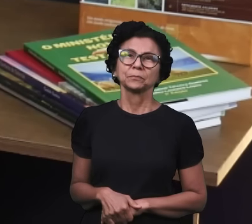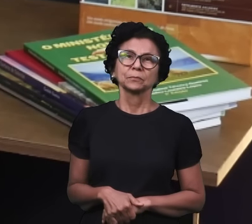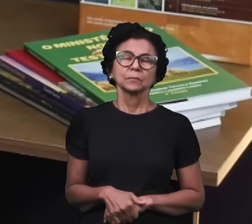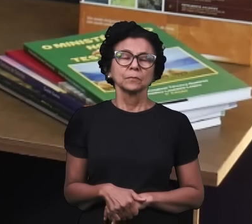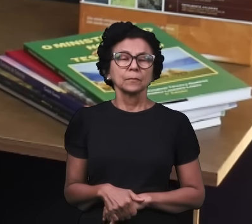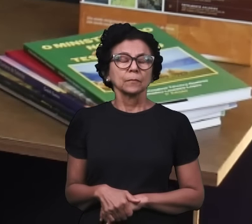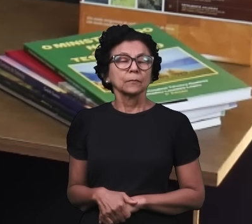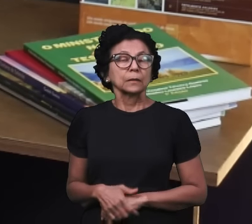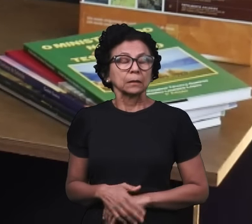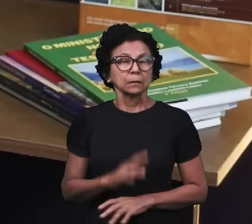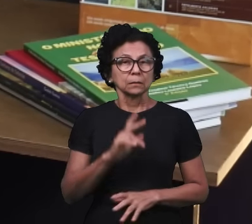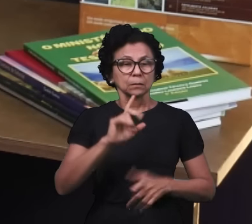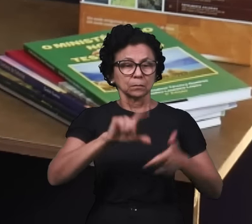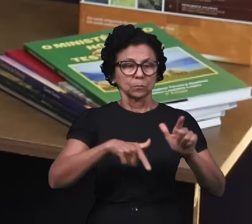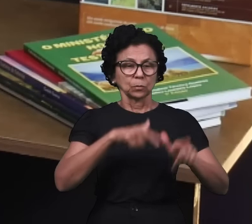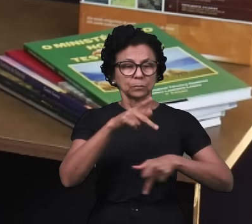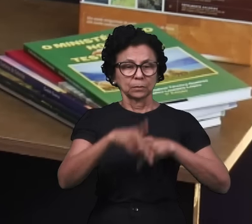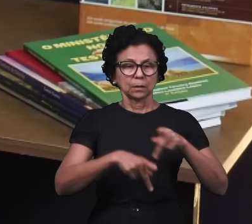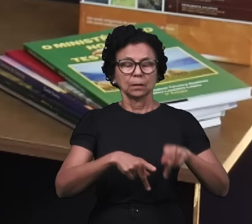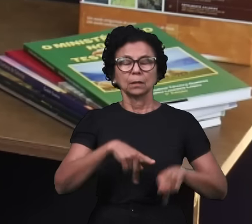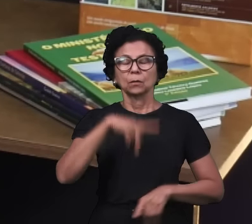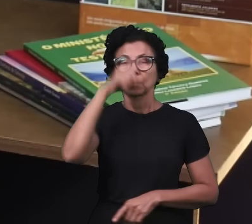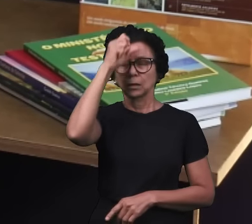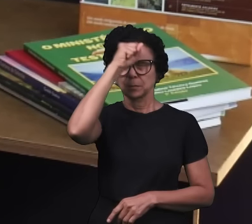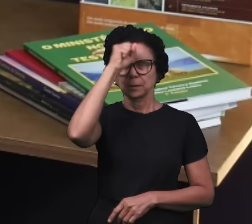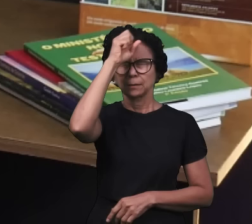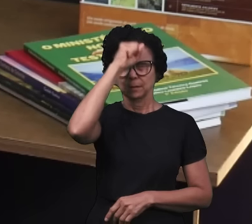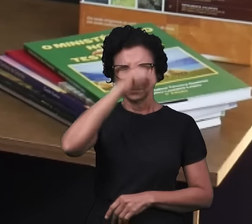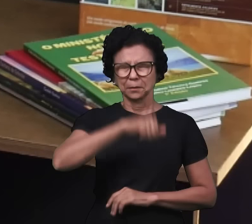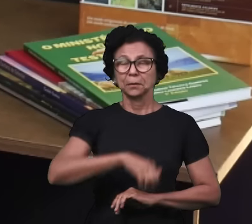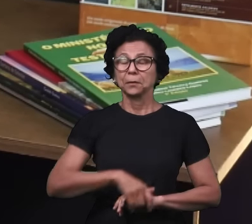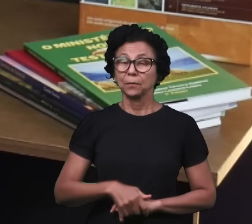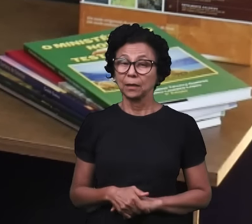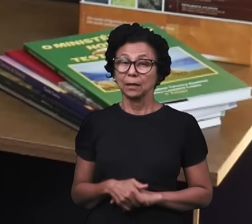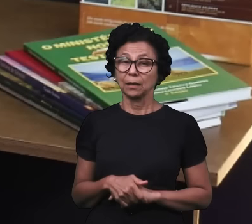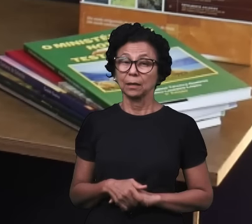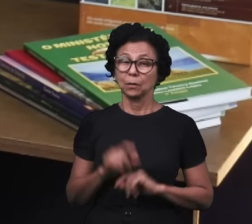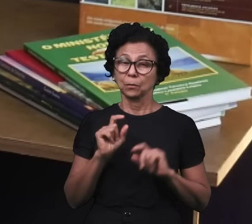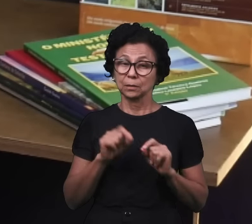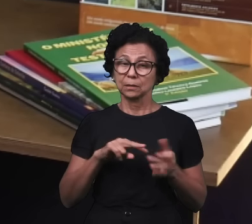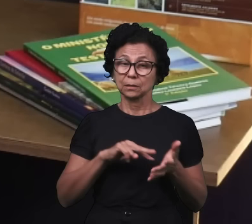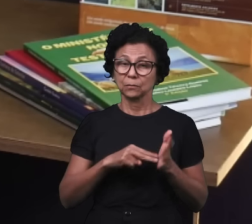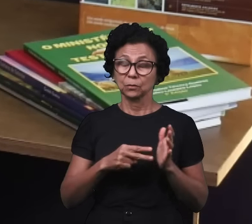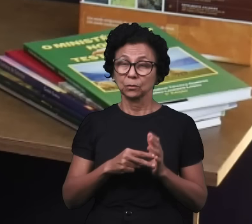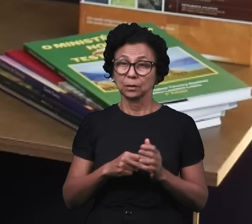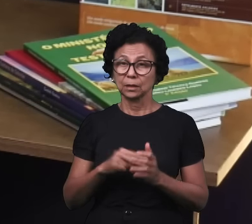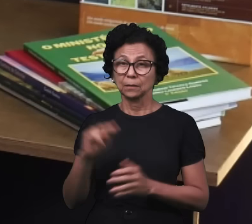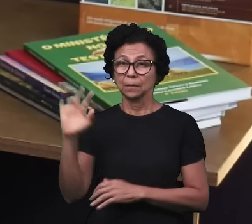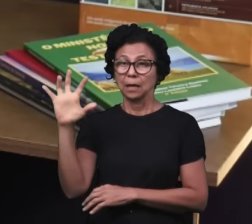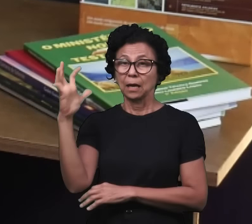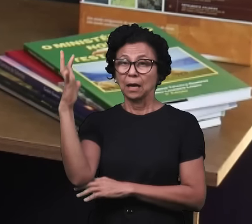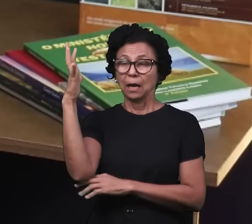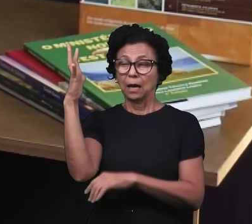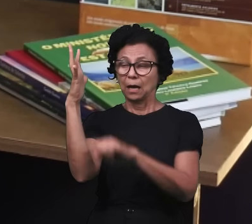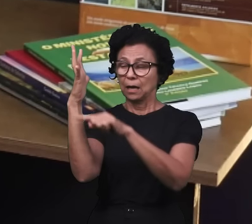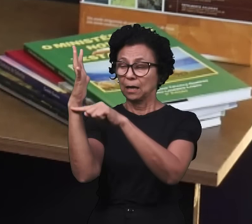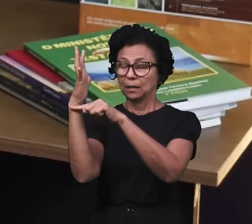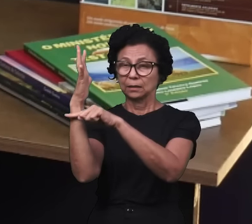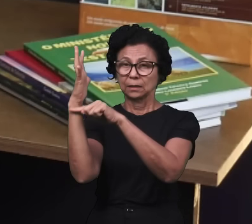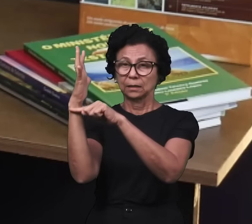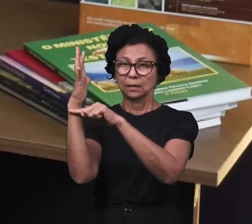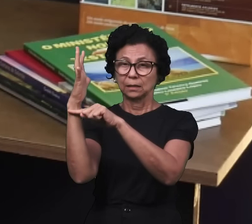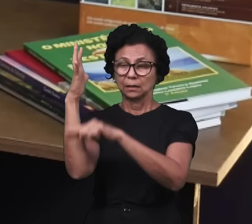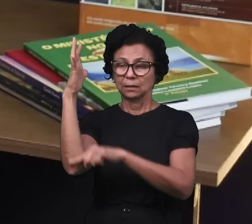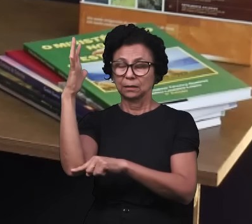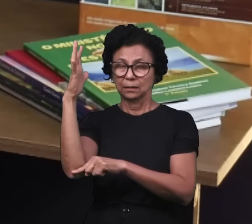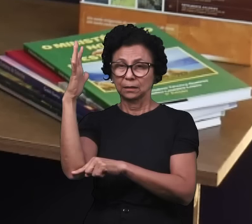naquela primeira etapa isso. Olha, o lenho, ele traz a doçura para as águas, né? A salvação